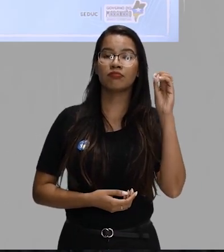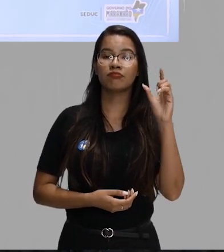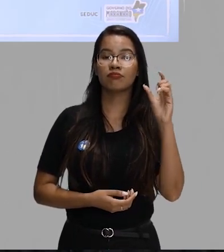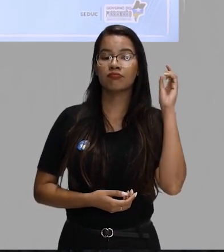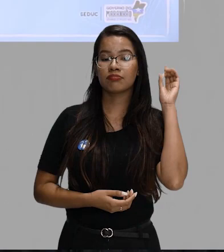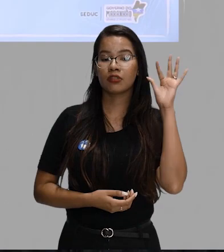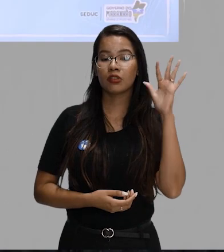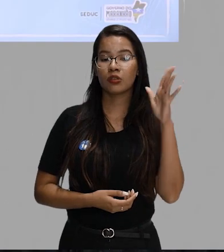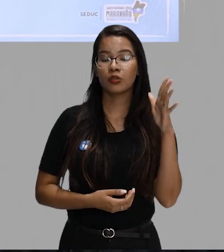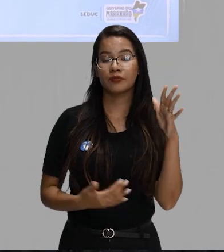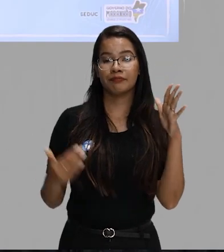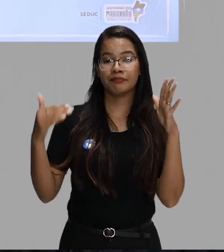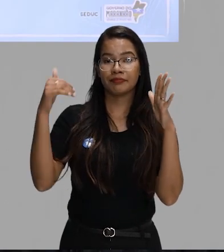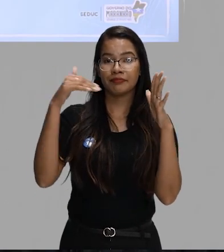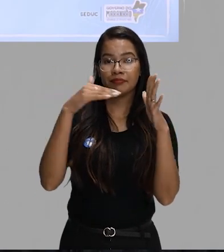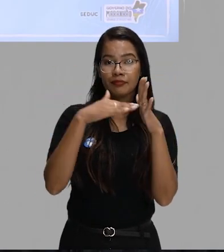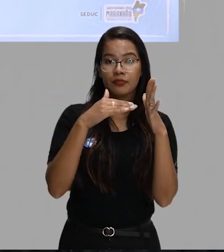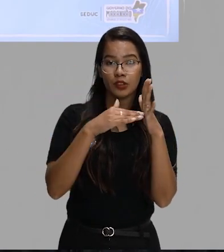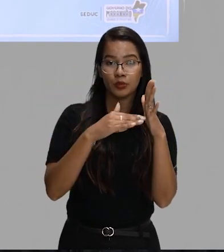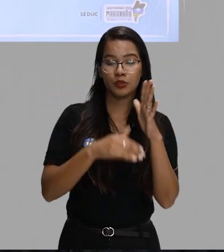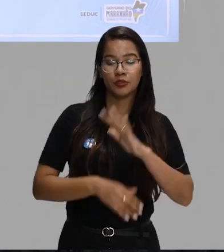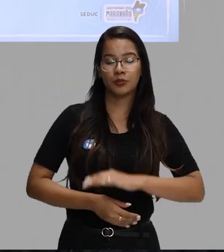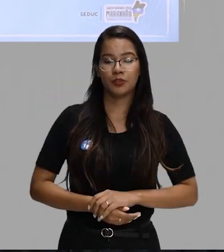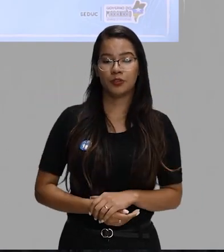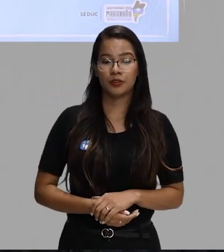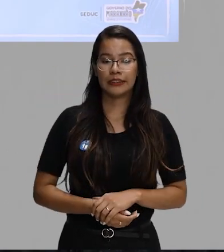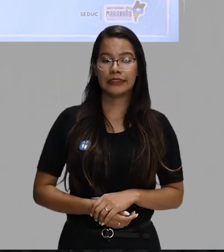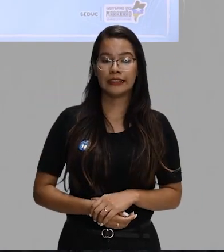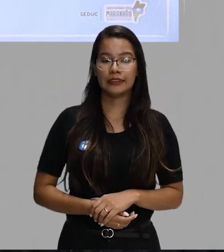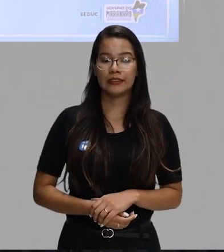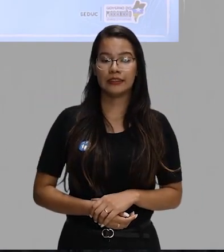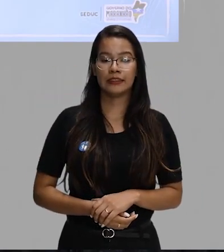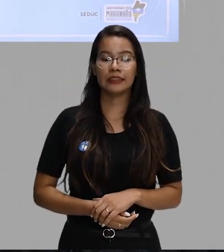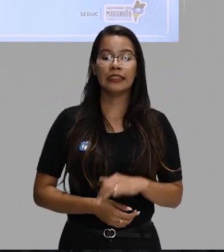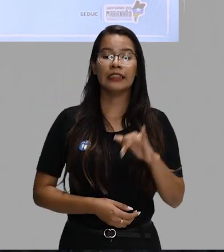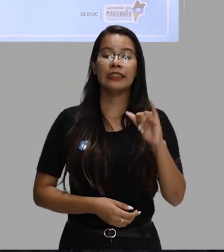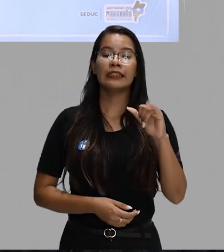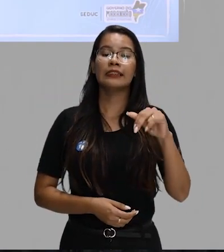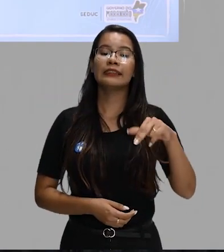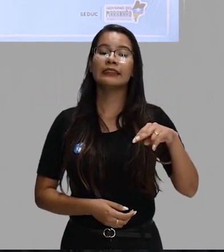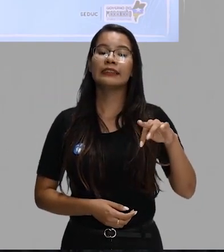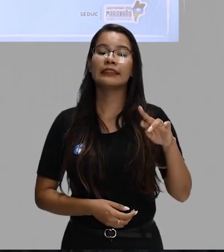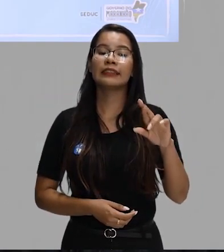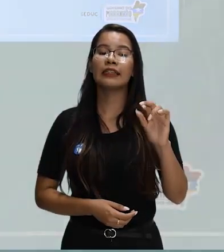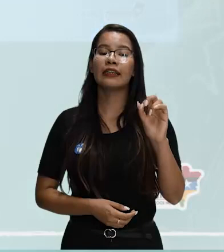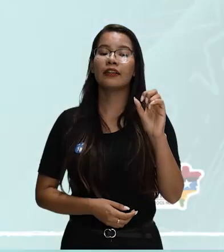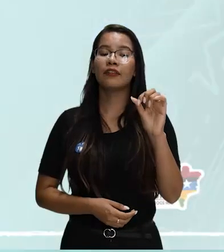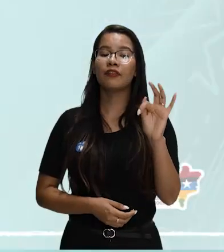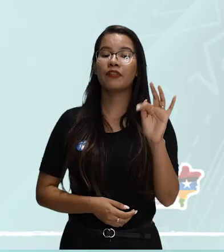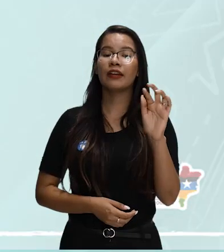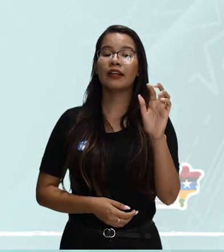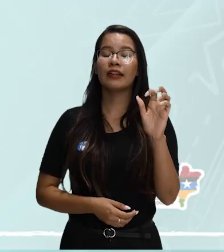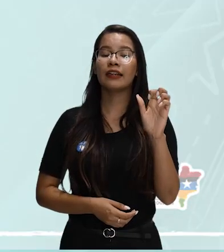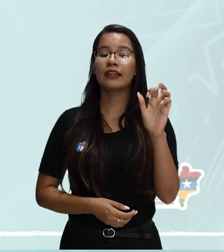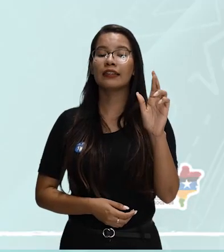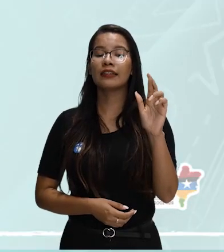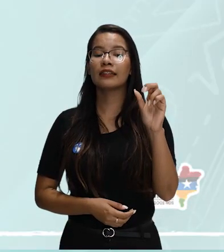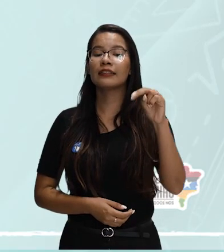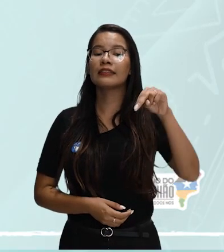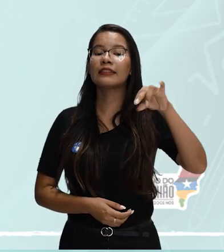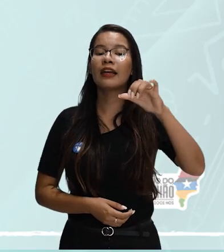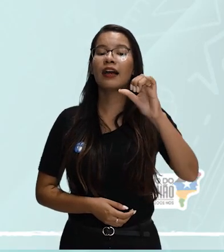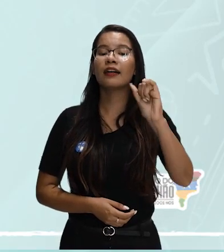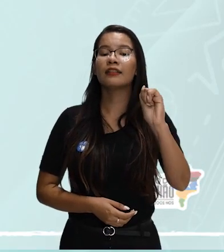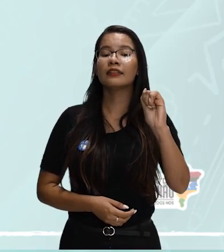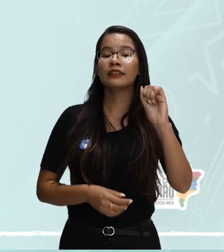E o último, né, o 2.5, será a interferência da luz. A interferência acontece